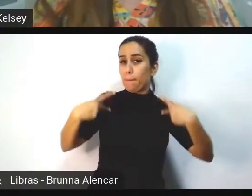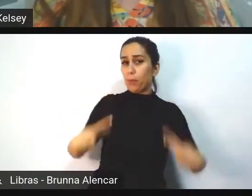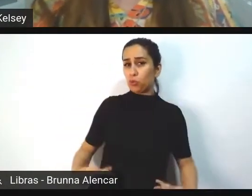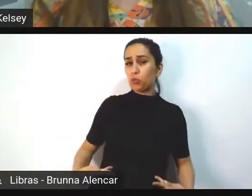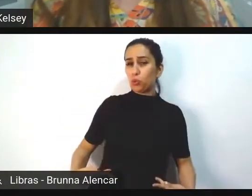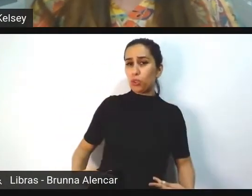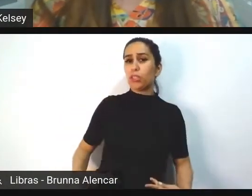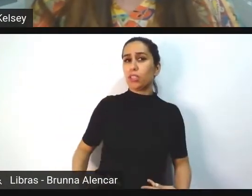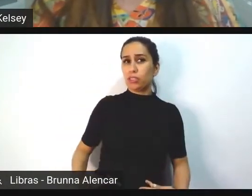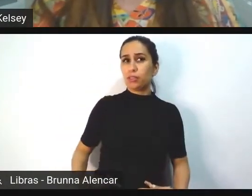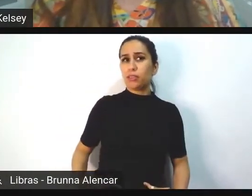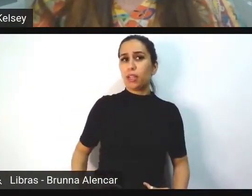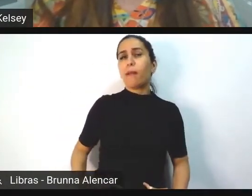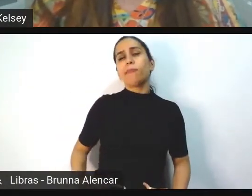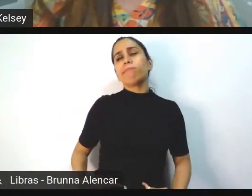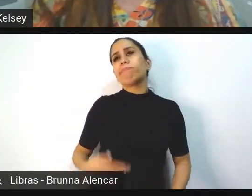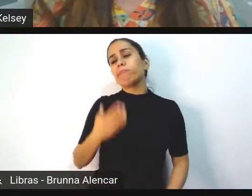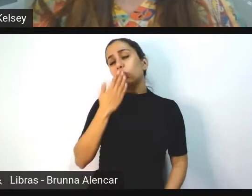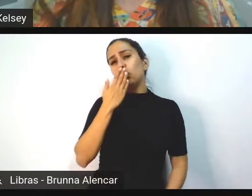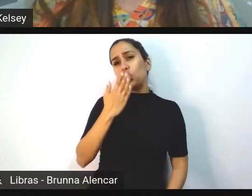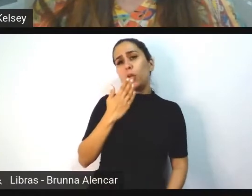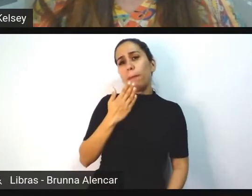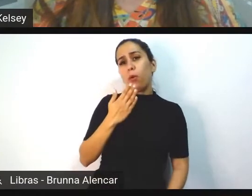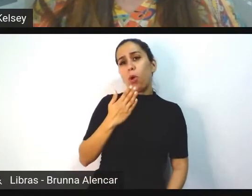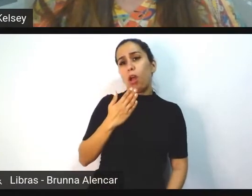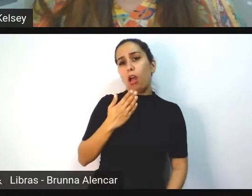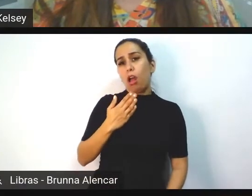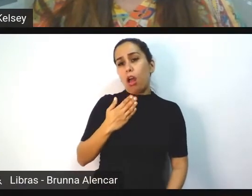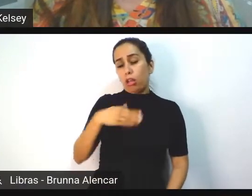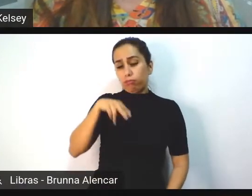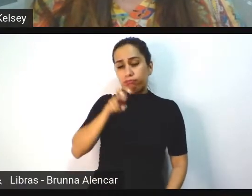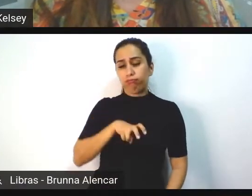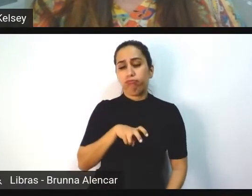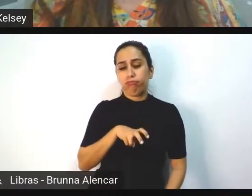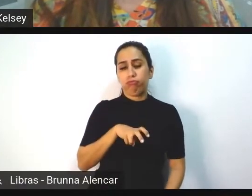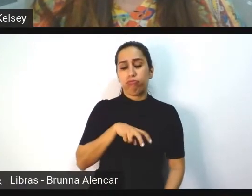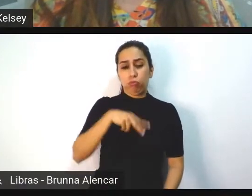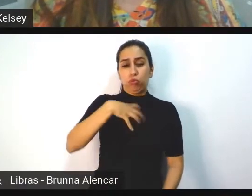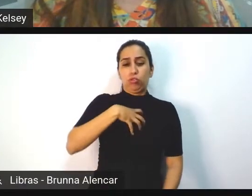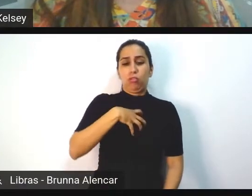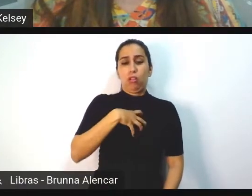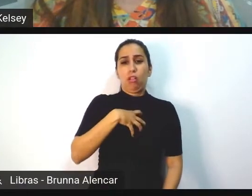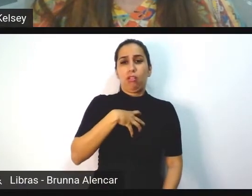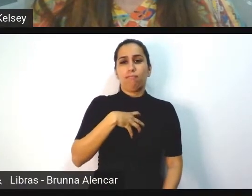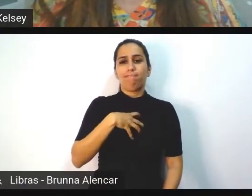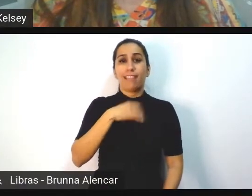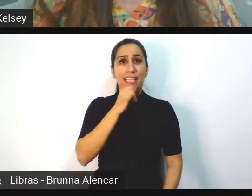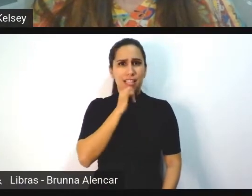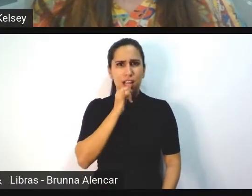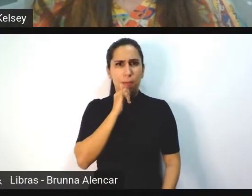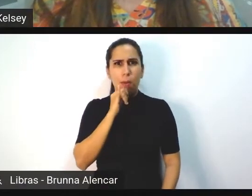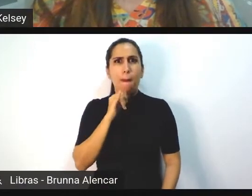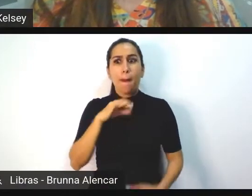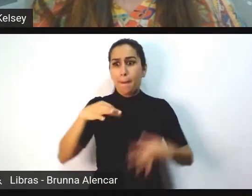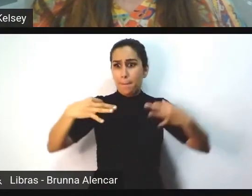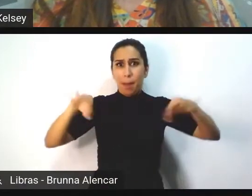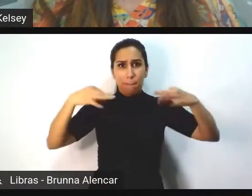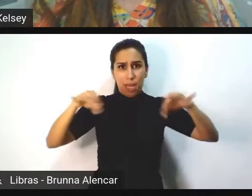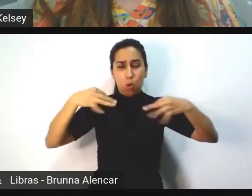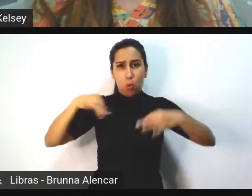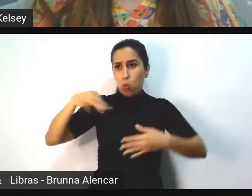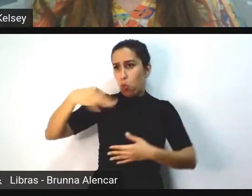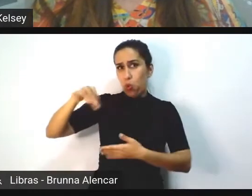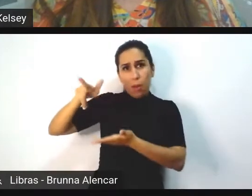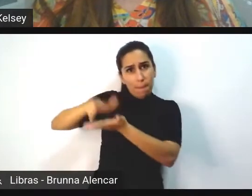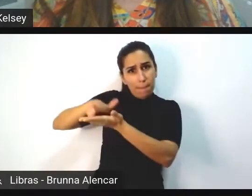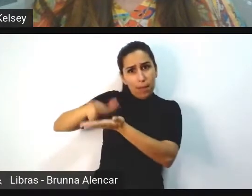só tipo de posição é deletérico. É só pegar uma folha de papel e fazer o seguinte. Essa folha de papel,